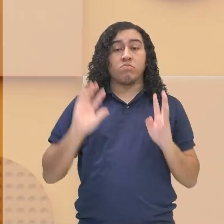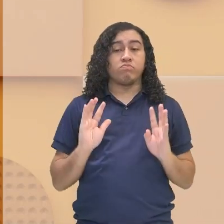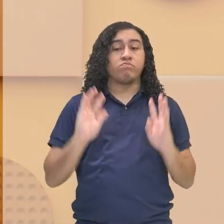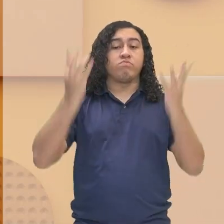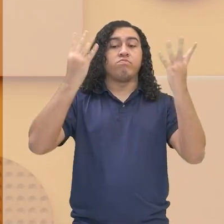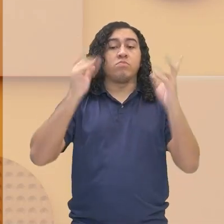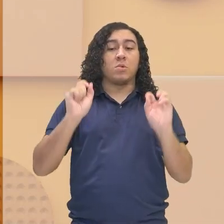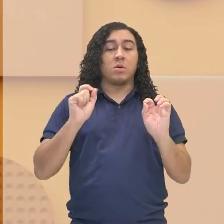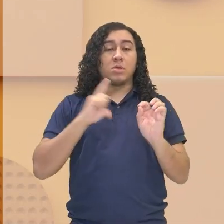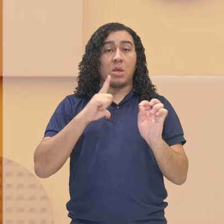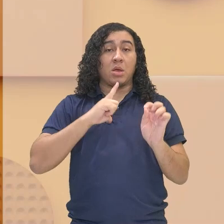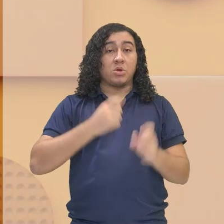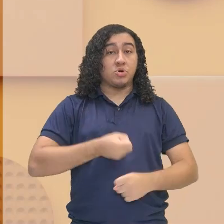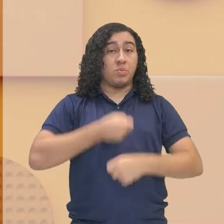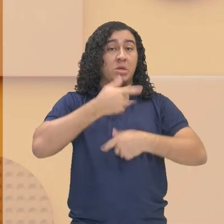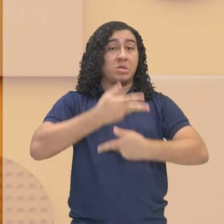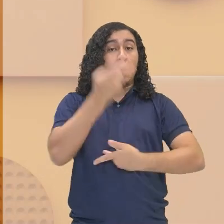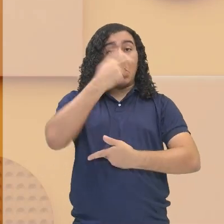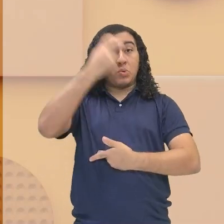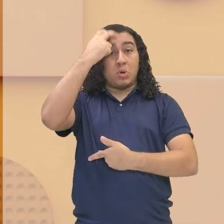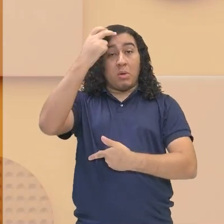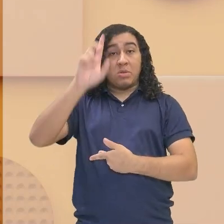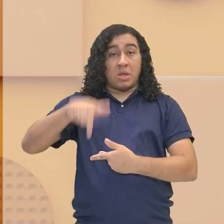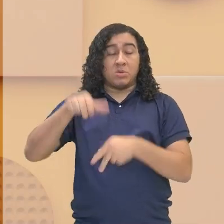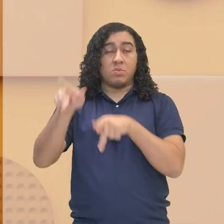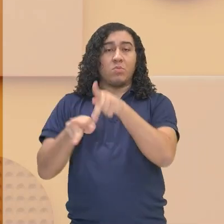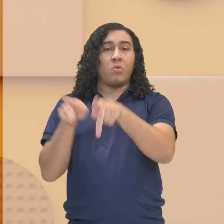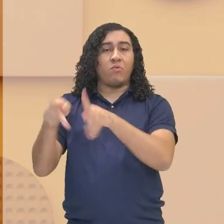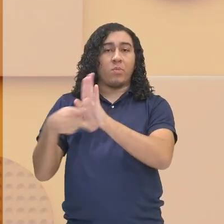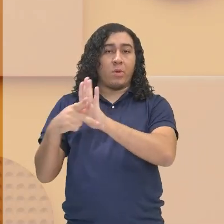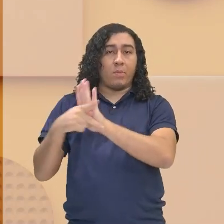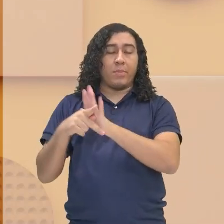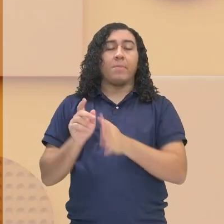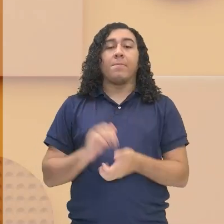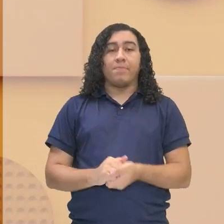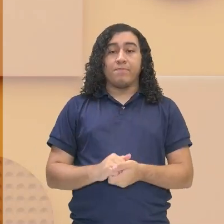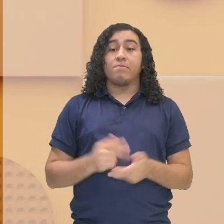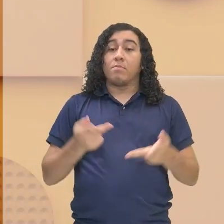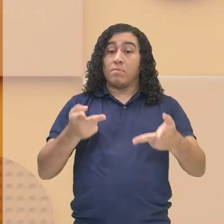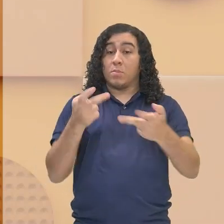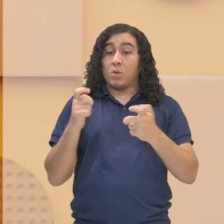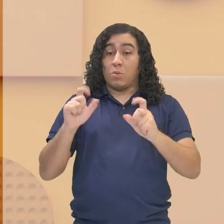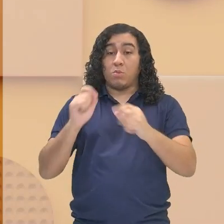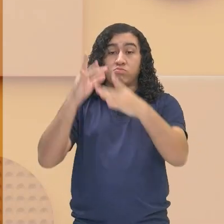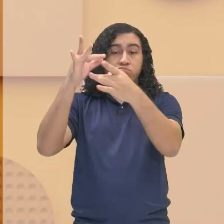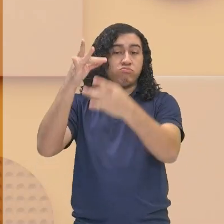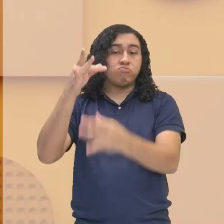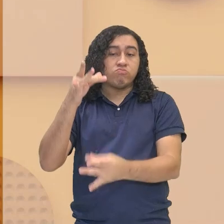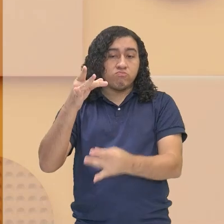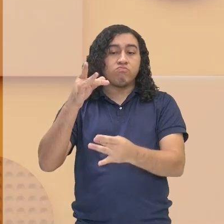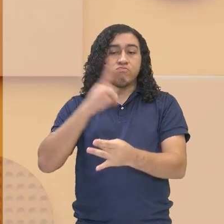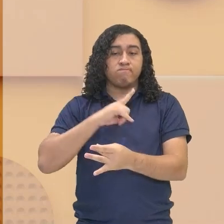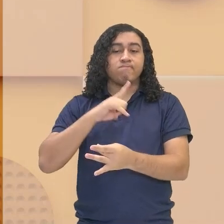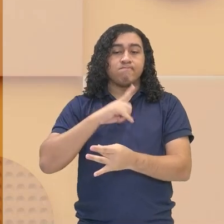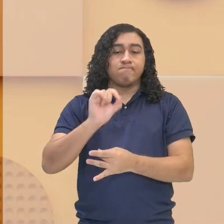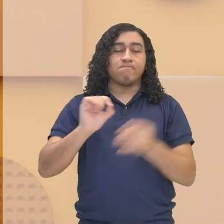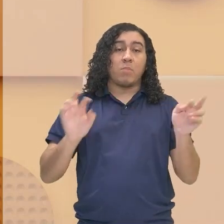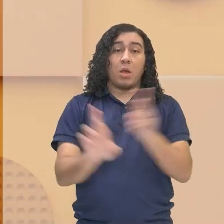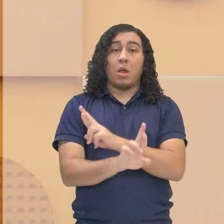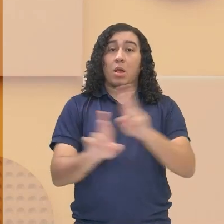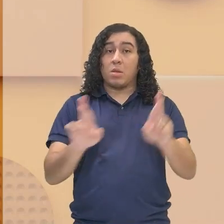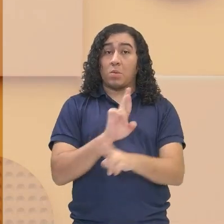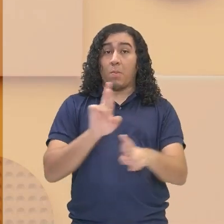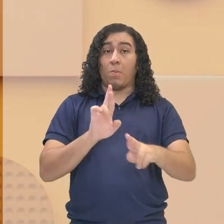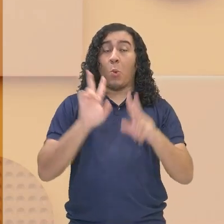suas manifestações culturais, para você perceber o quão é complexa a relação dos seres